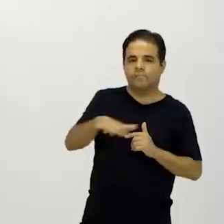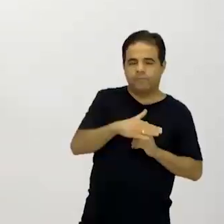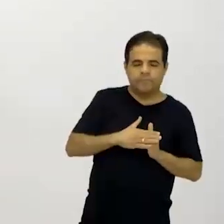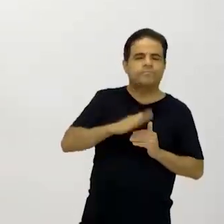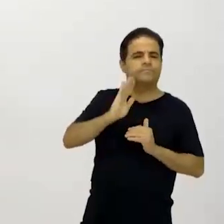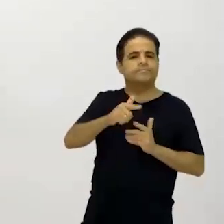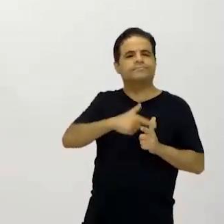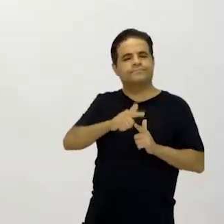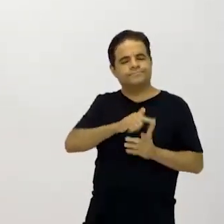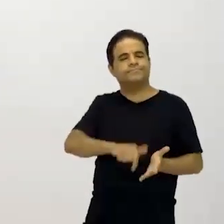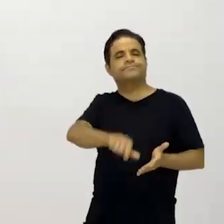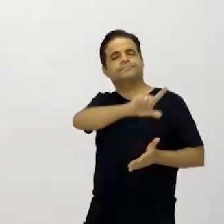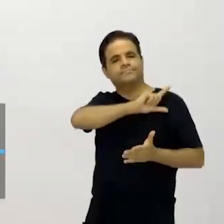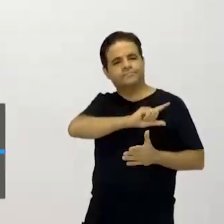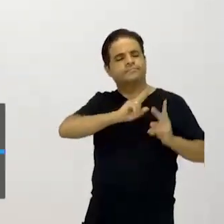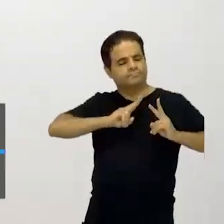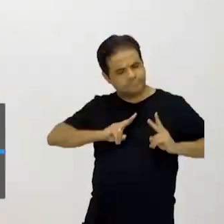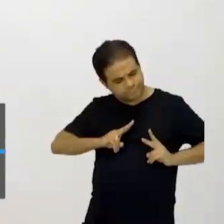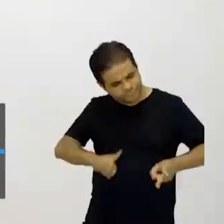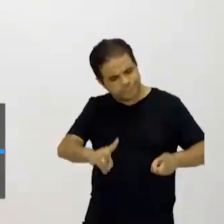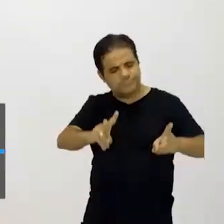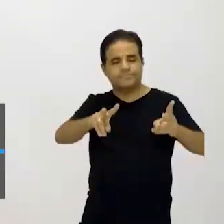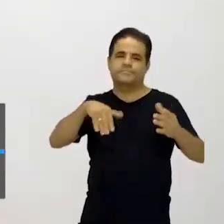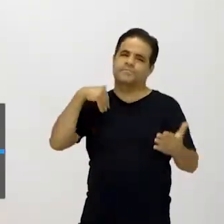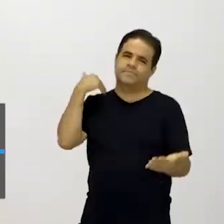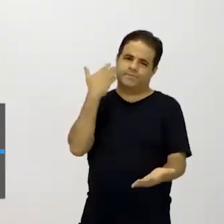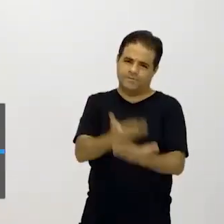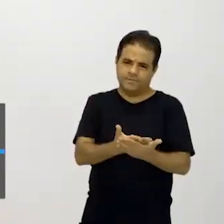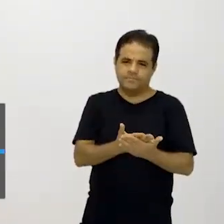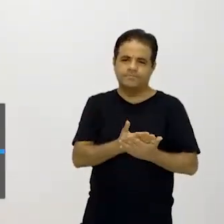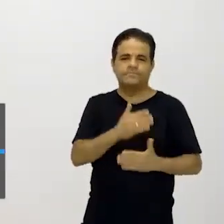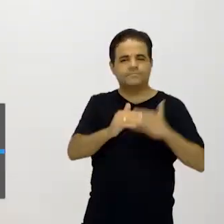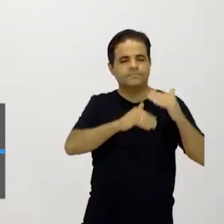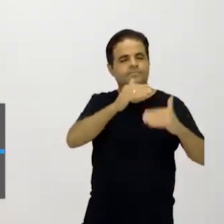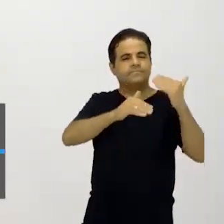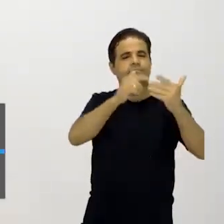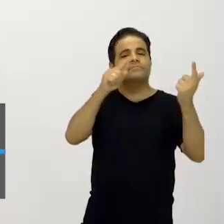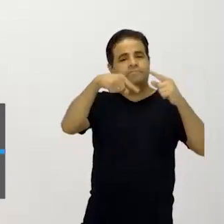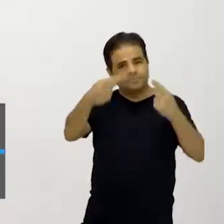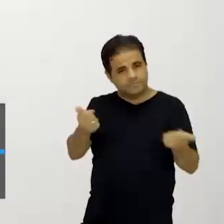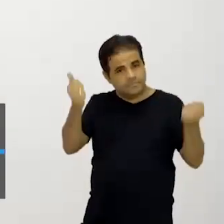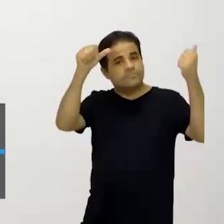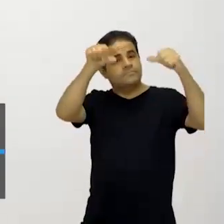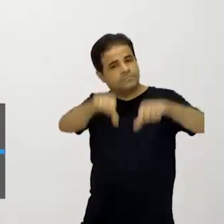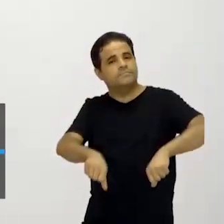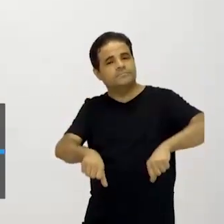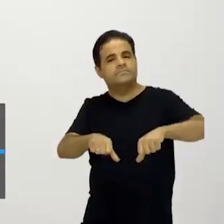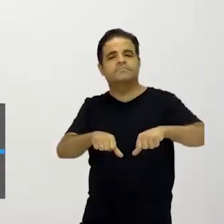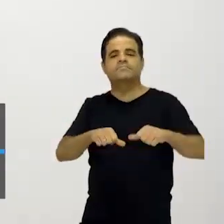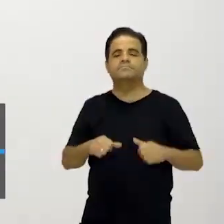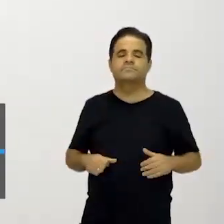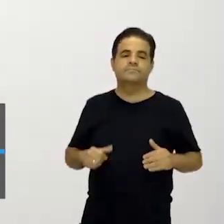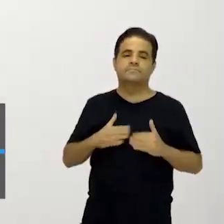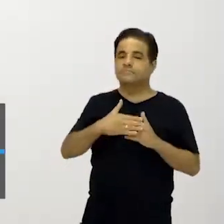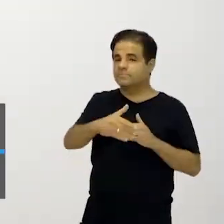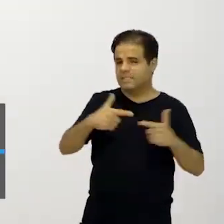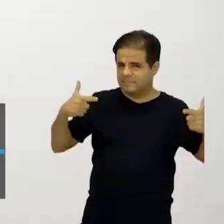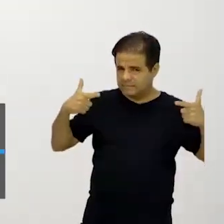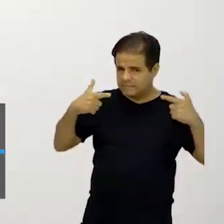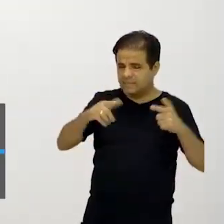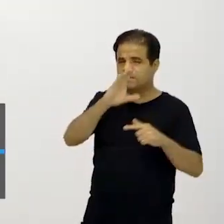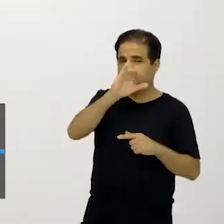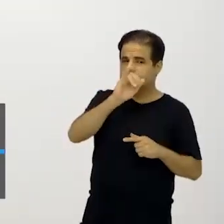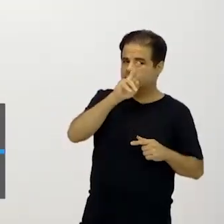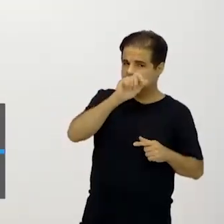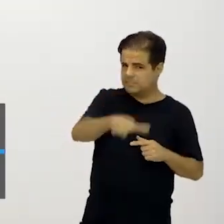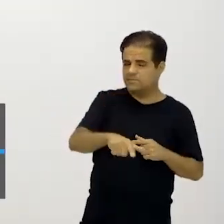existiam antes, continuaram e progrediram. Pioraram. Nossa, exponencial. Pioraram, exatamente. Né? Guerra civil depois da